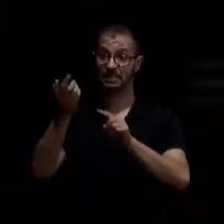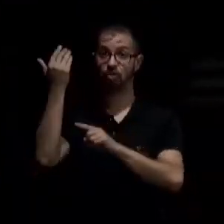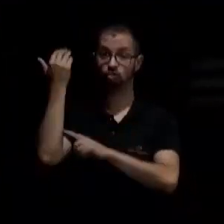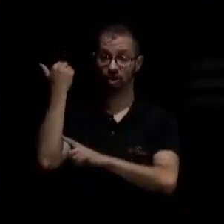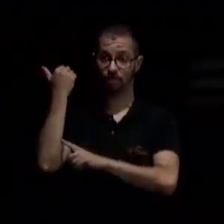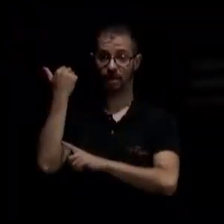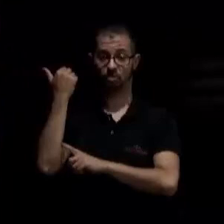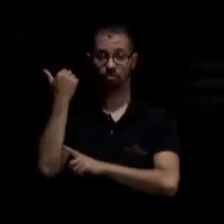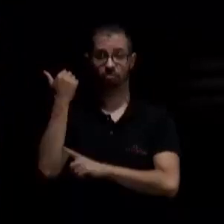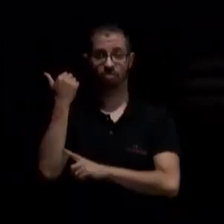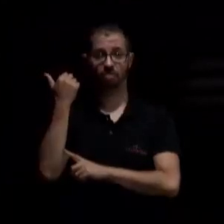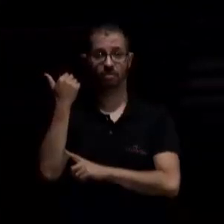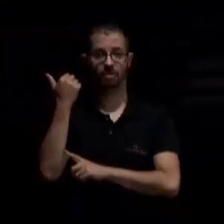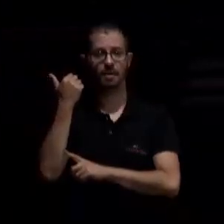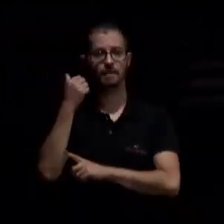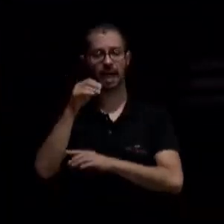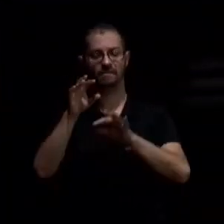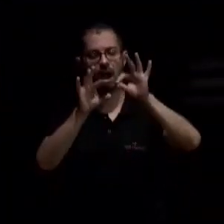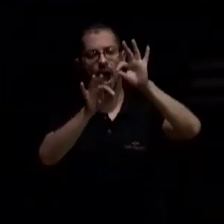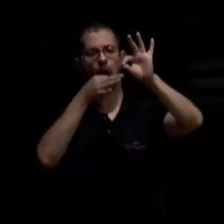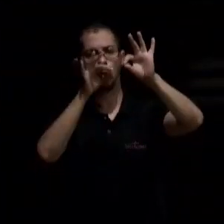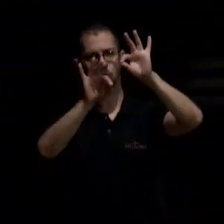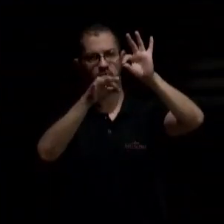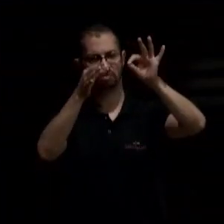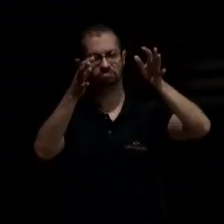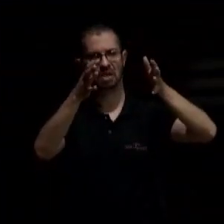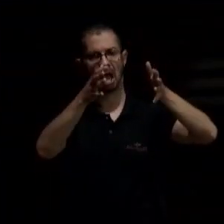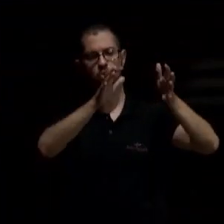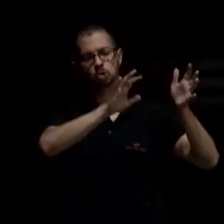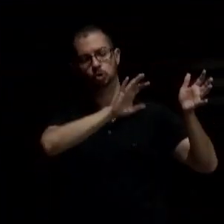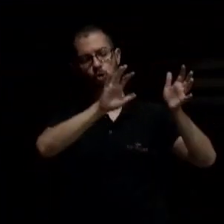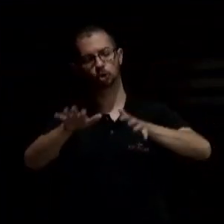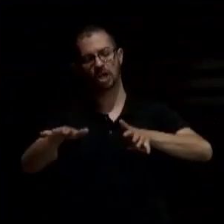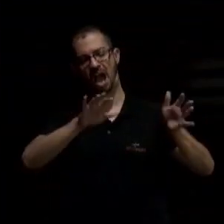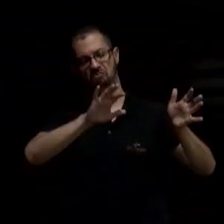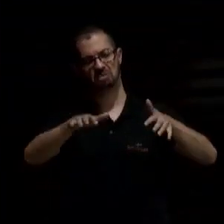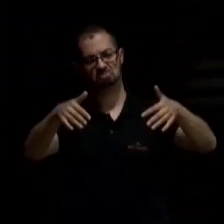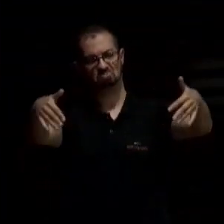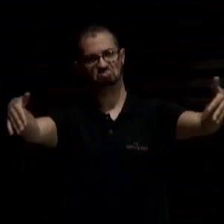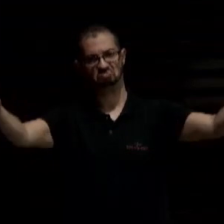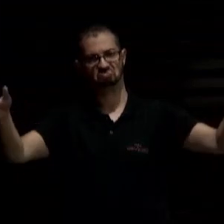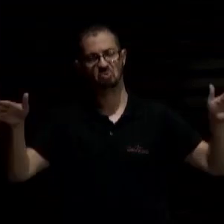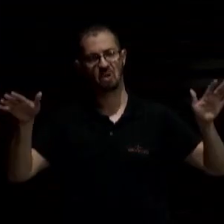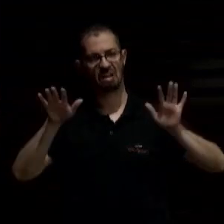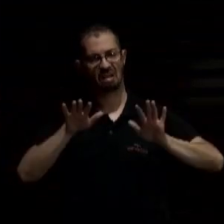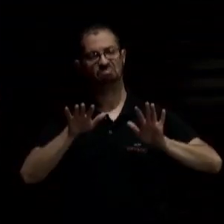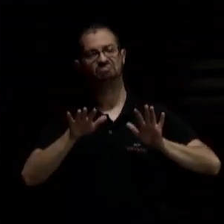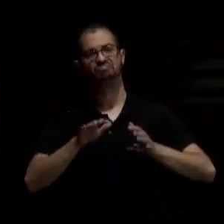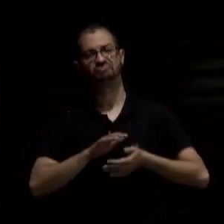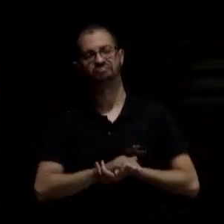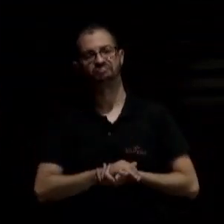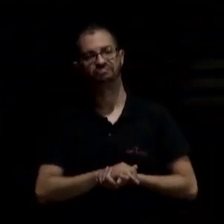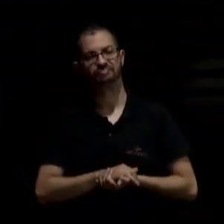pegava as uvas, os cachos, jogavam no lagar e